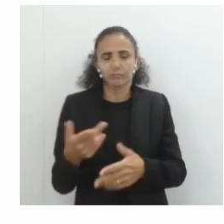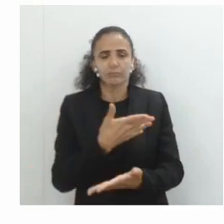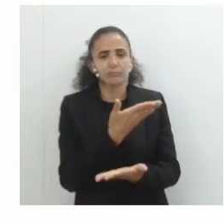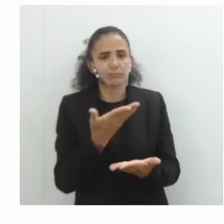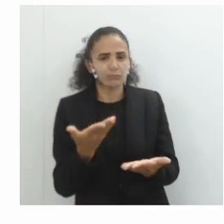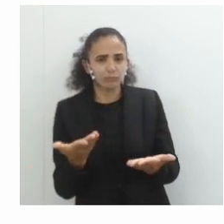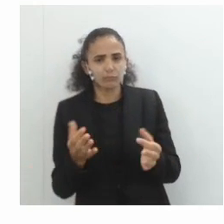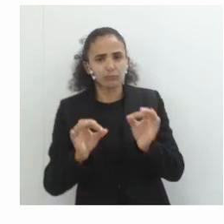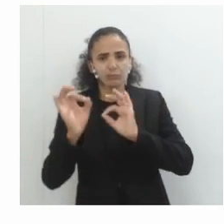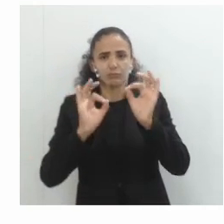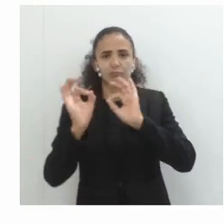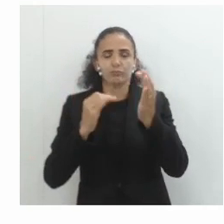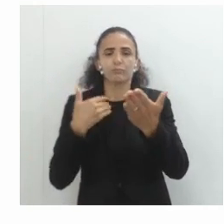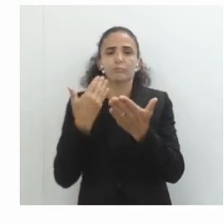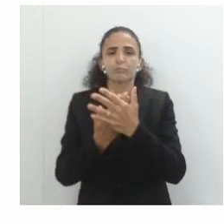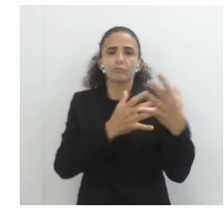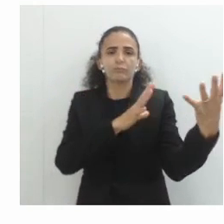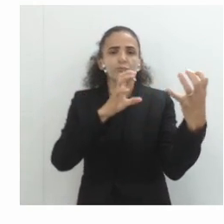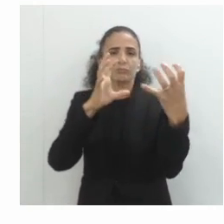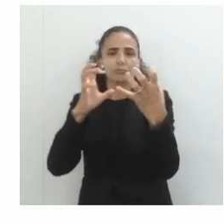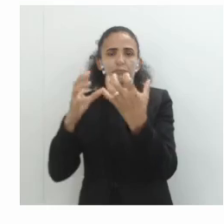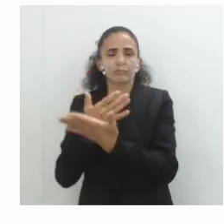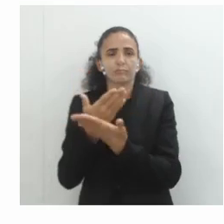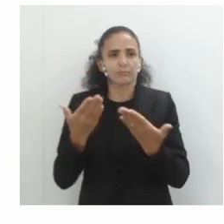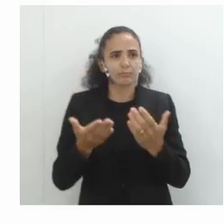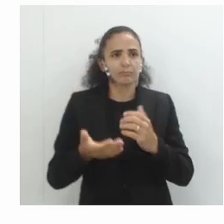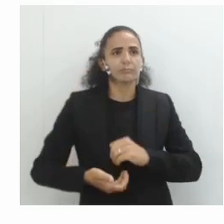favorecem também alguns tipos de conflitos no nosso planeta.